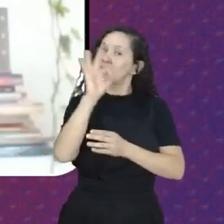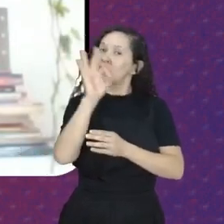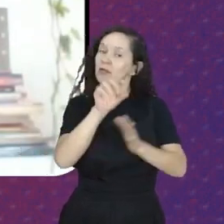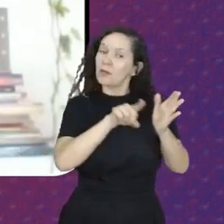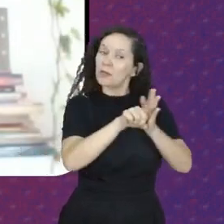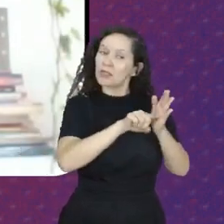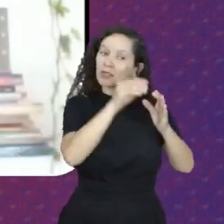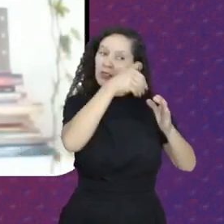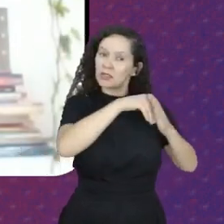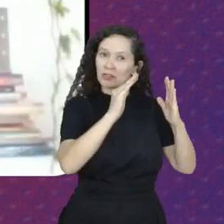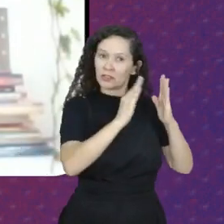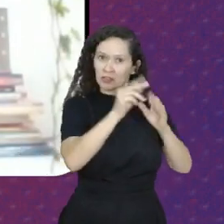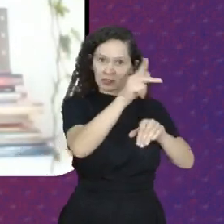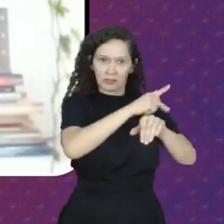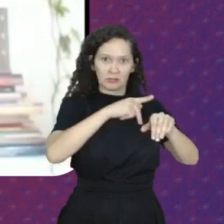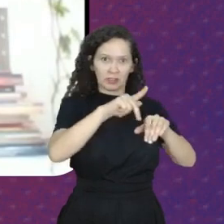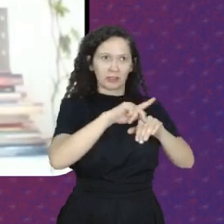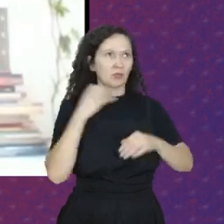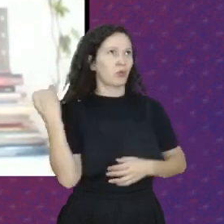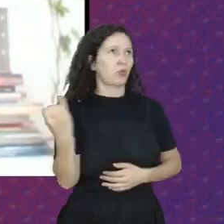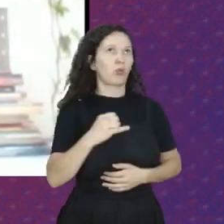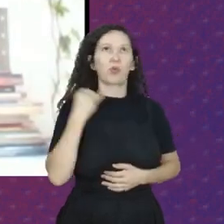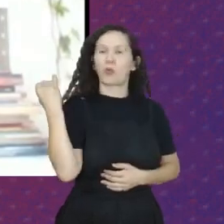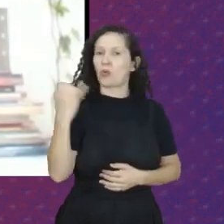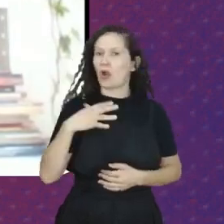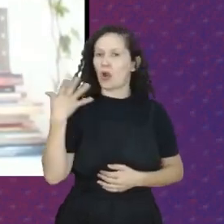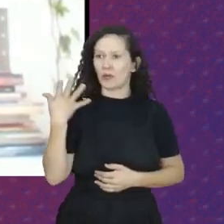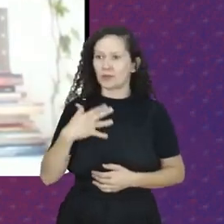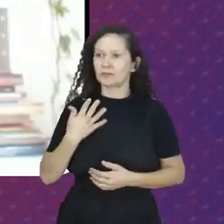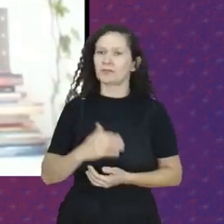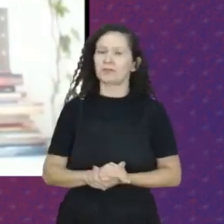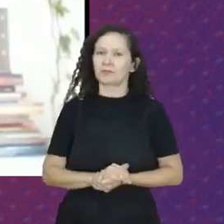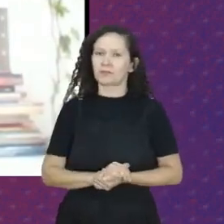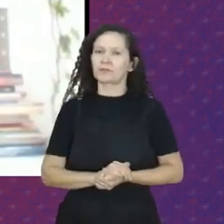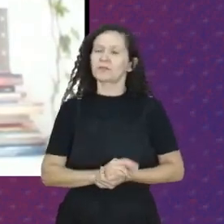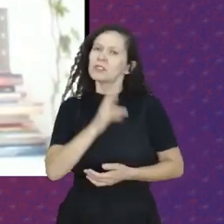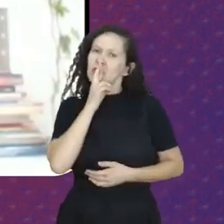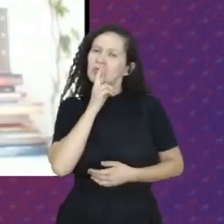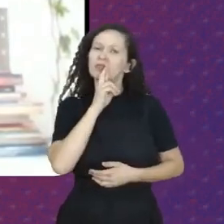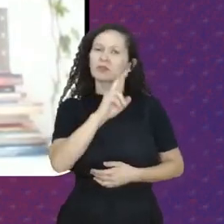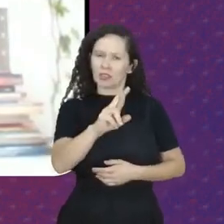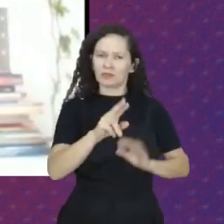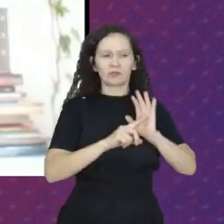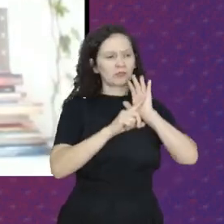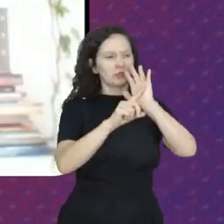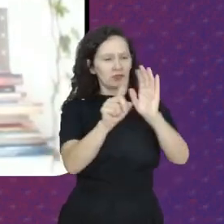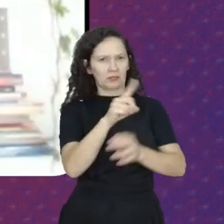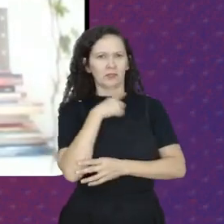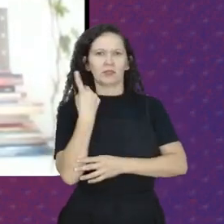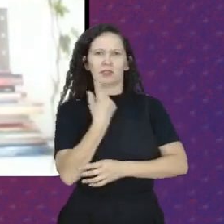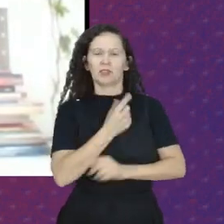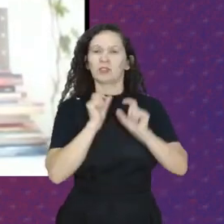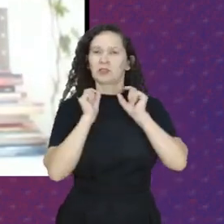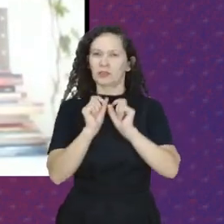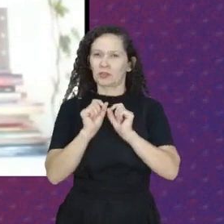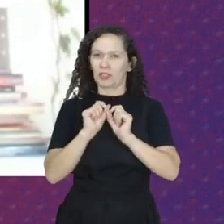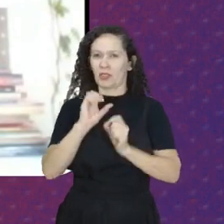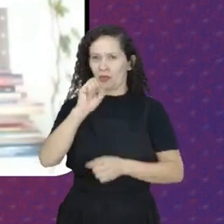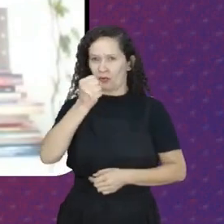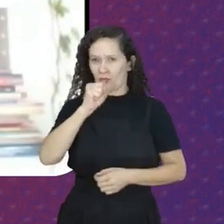no país, o que é muito significativo. Esses resultados mostraram que